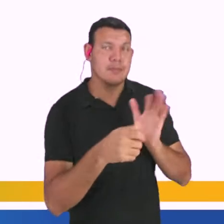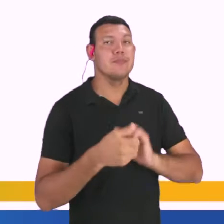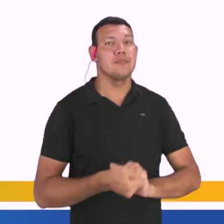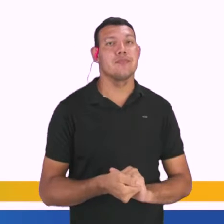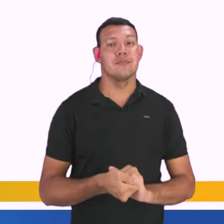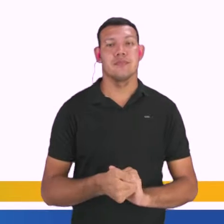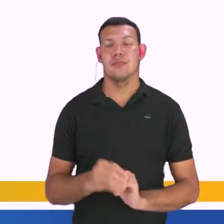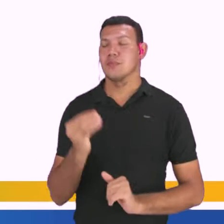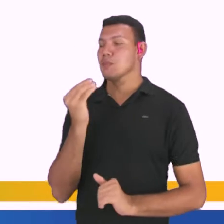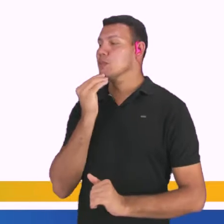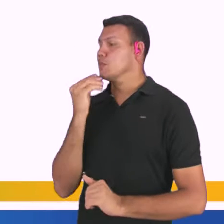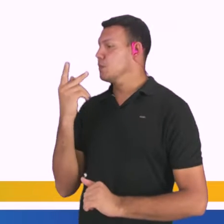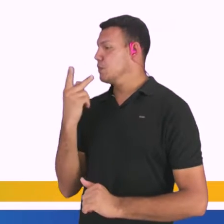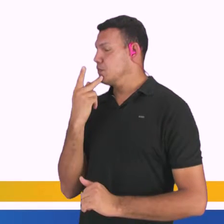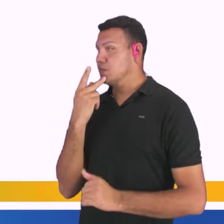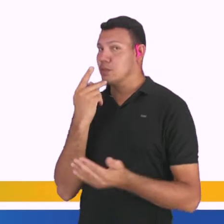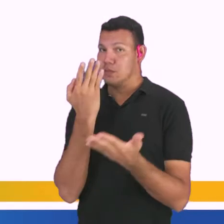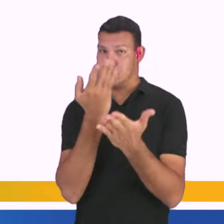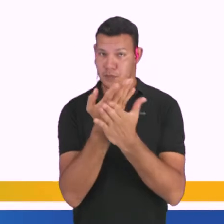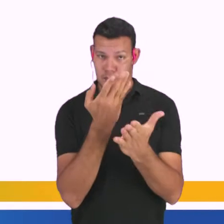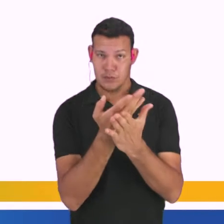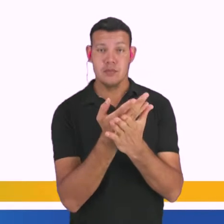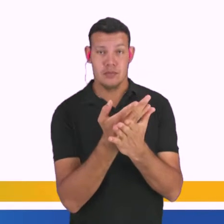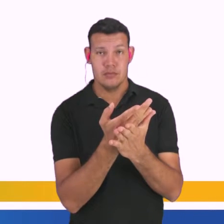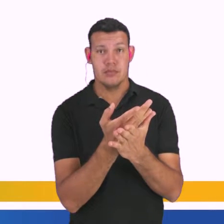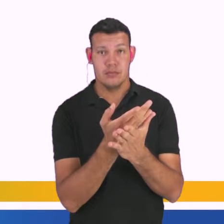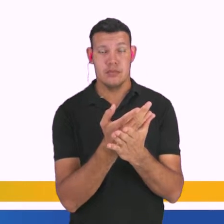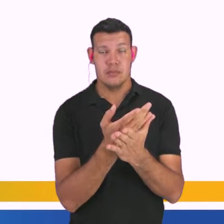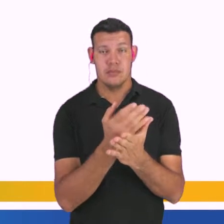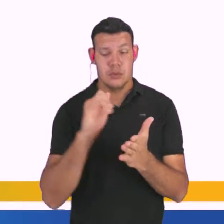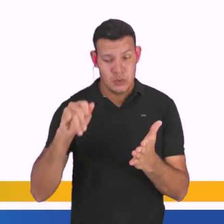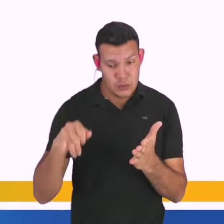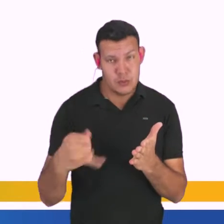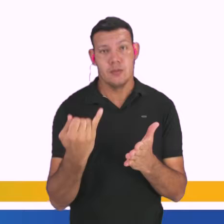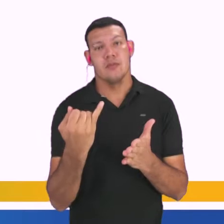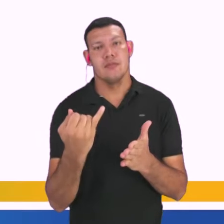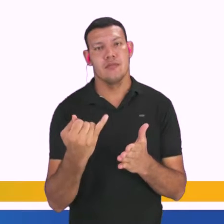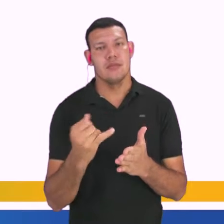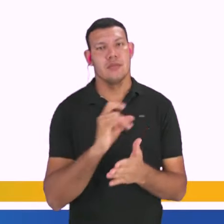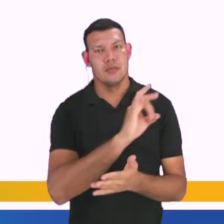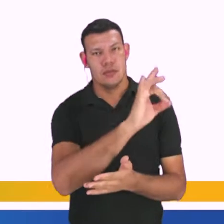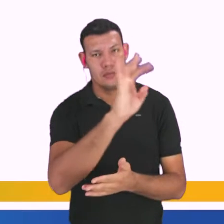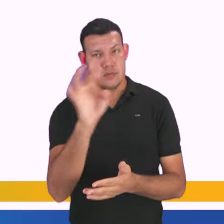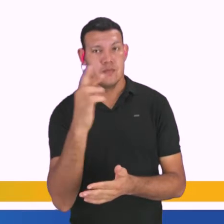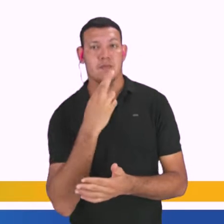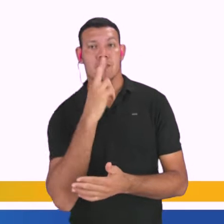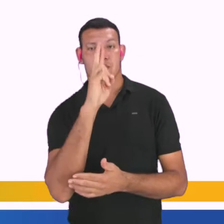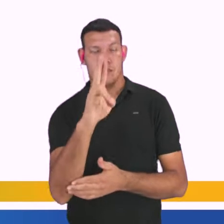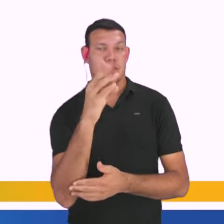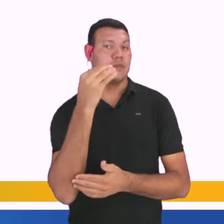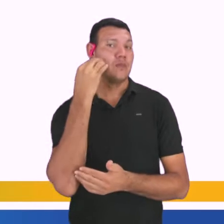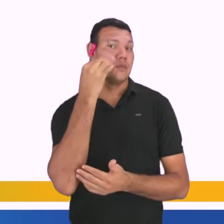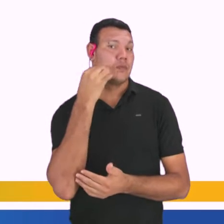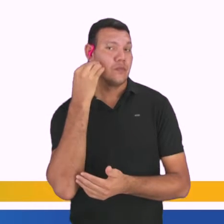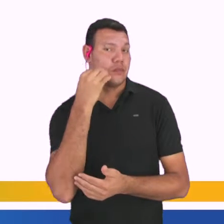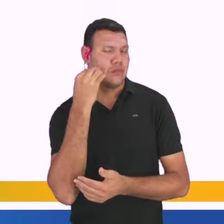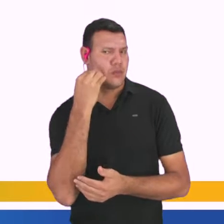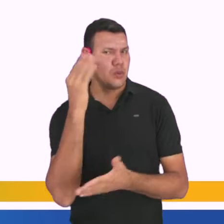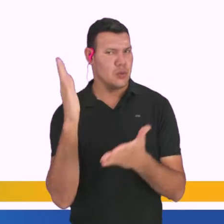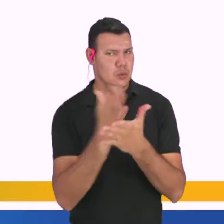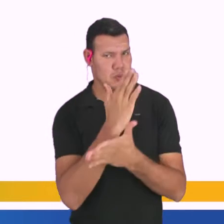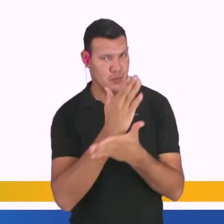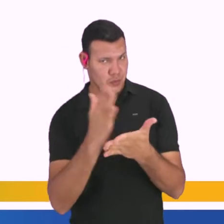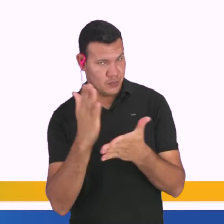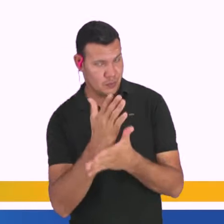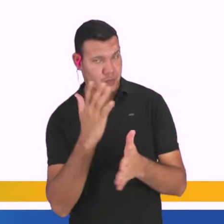a probabilidade é o estudo das chances de obtenção de cada resultado de um experimento aleatório